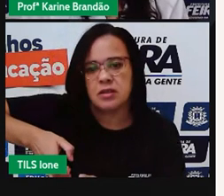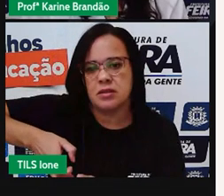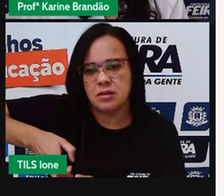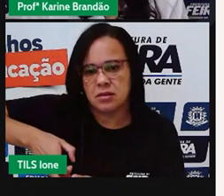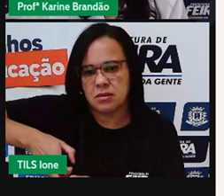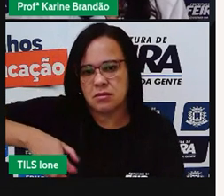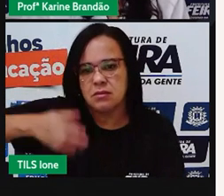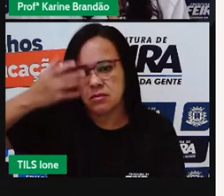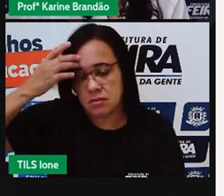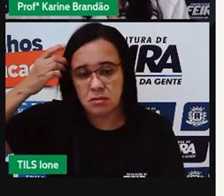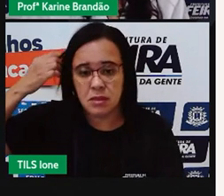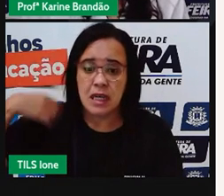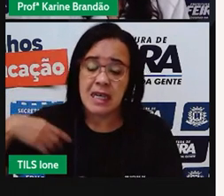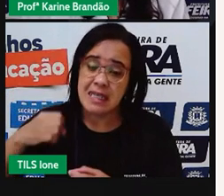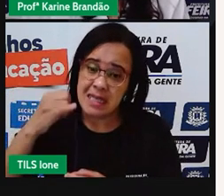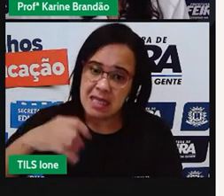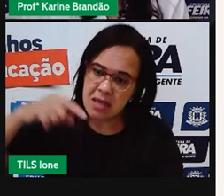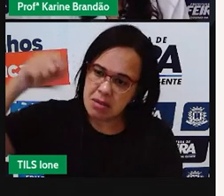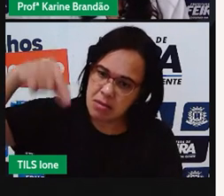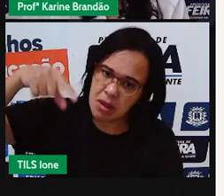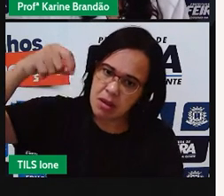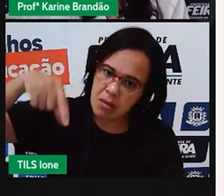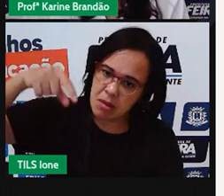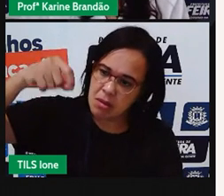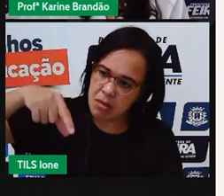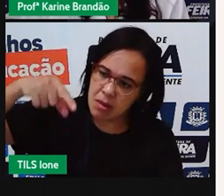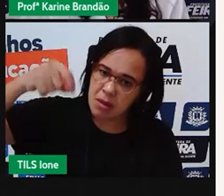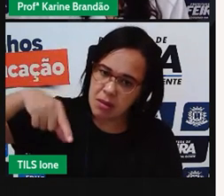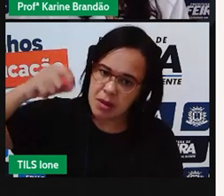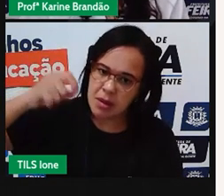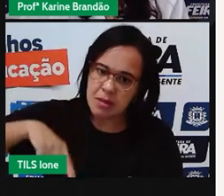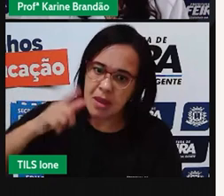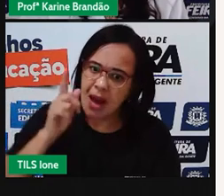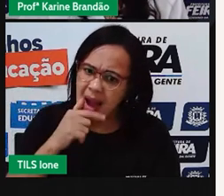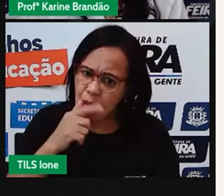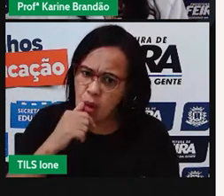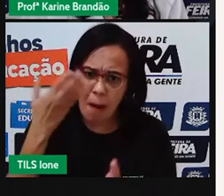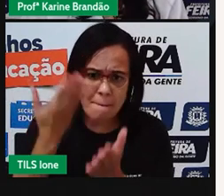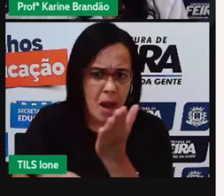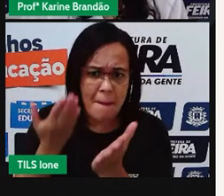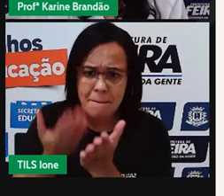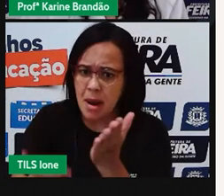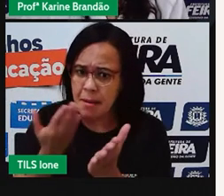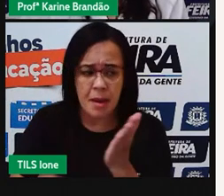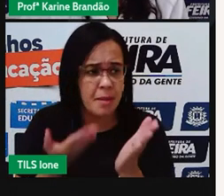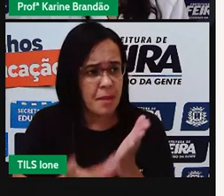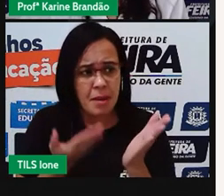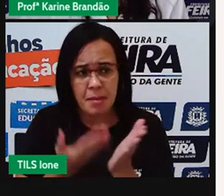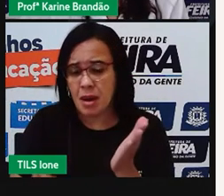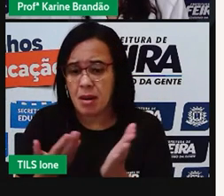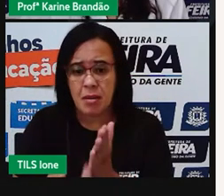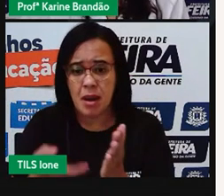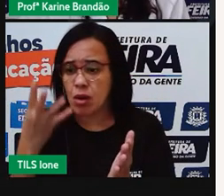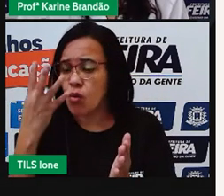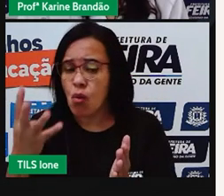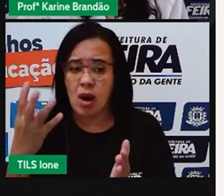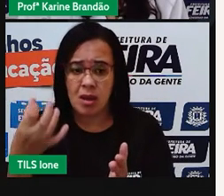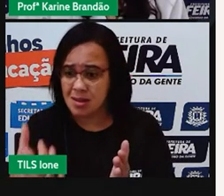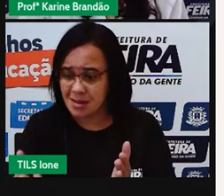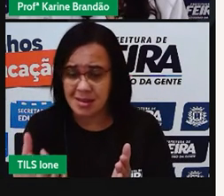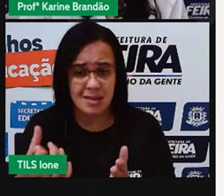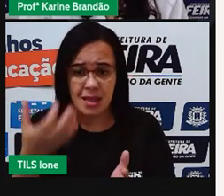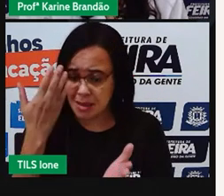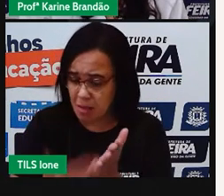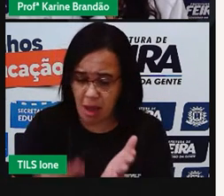torneira pingando ela pode ter um gasto de 46 litros por dia de água, né? Num